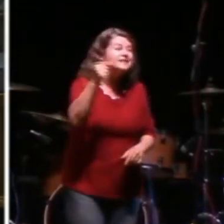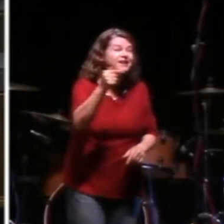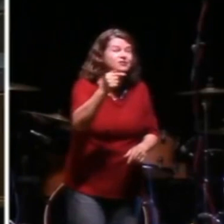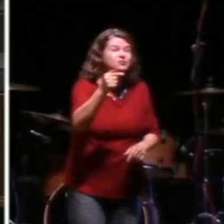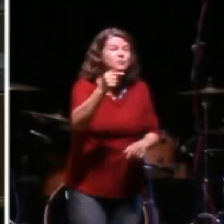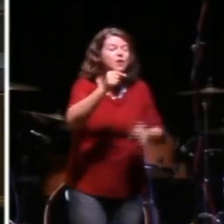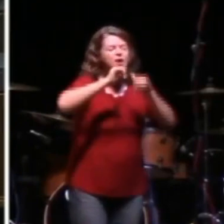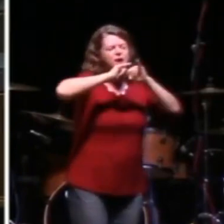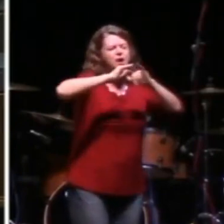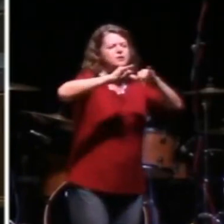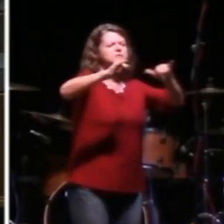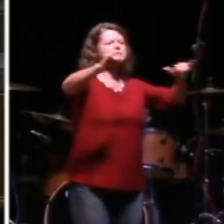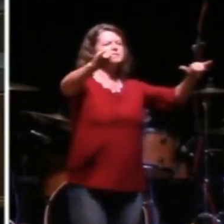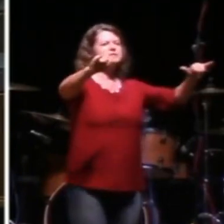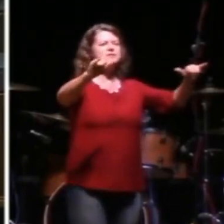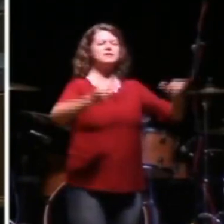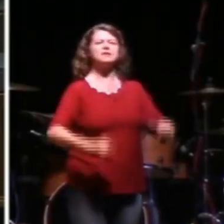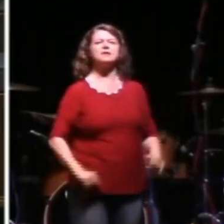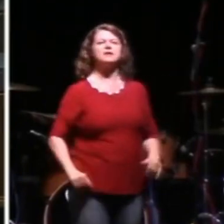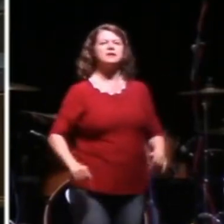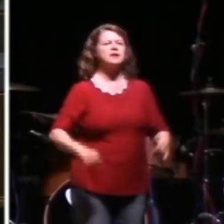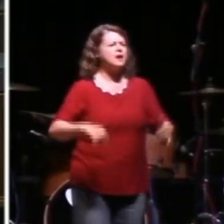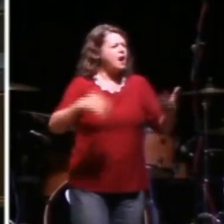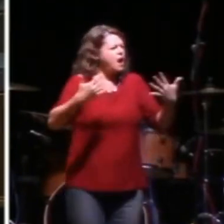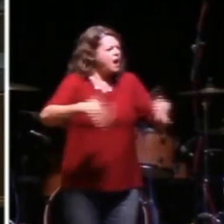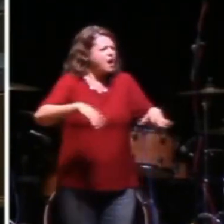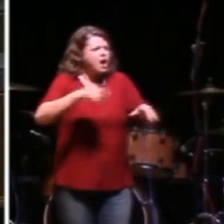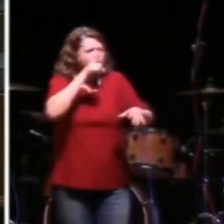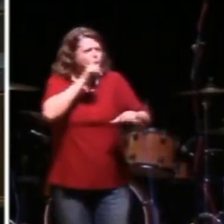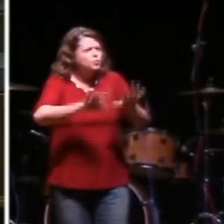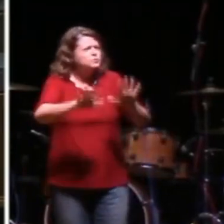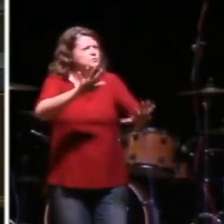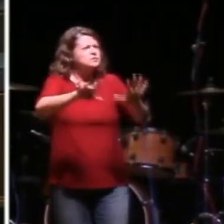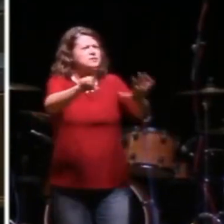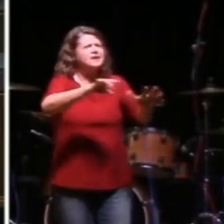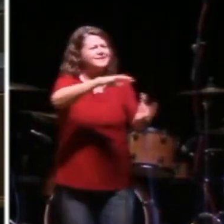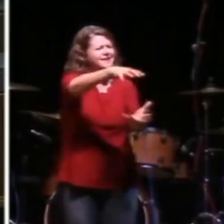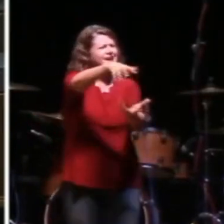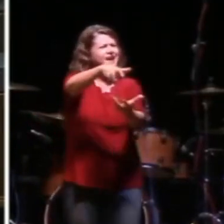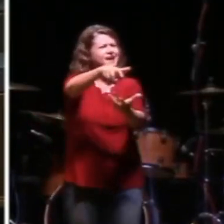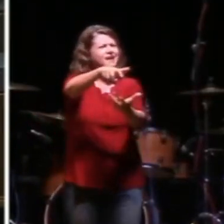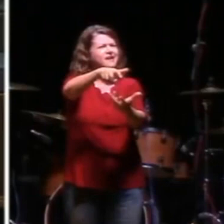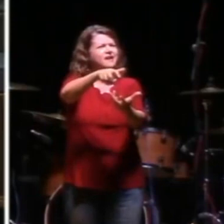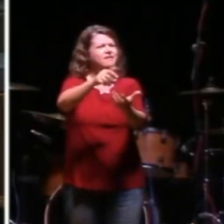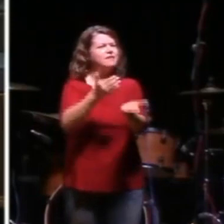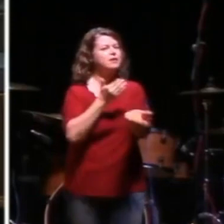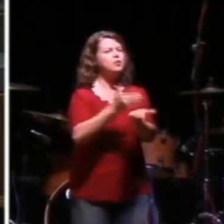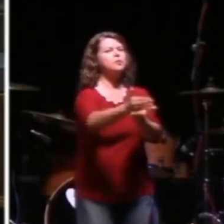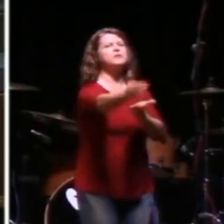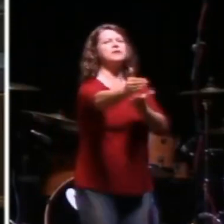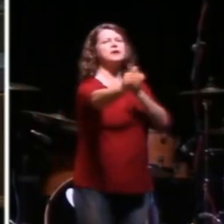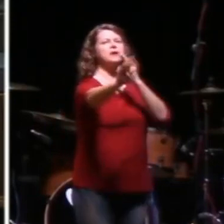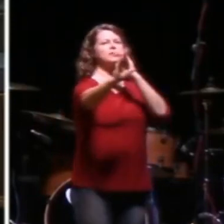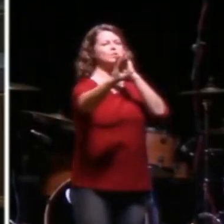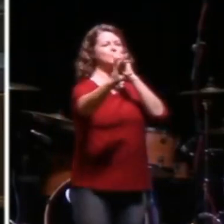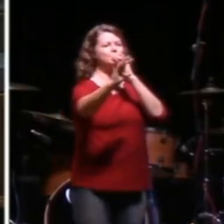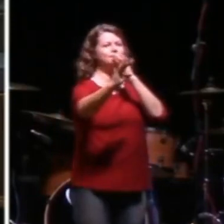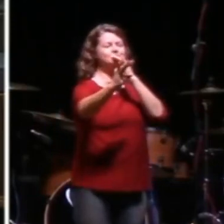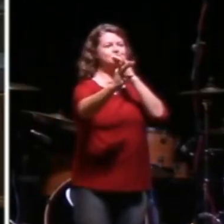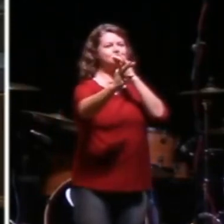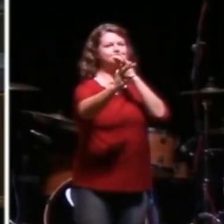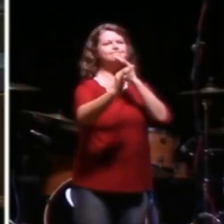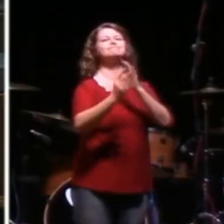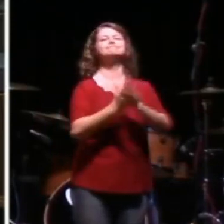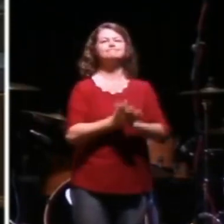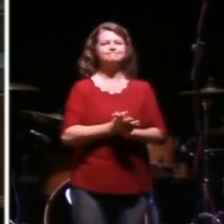aí da terra porque vão vir trombetas aí ou seja deus avisa de uma maneira me